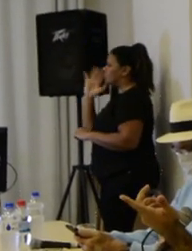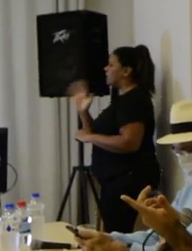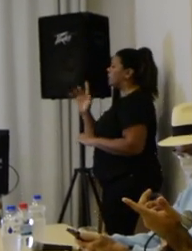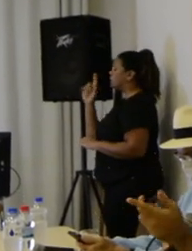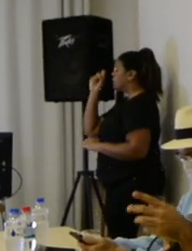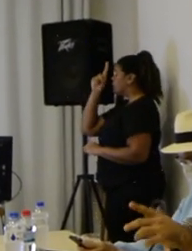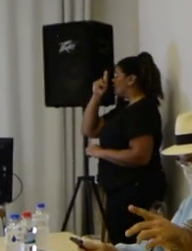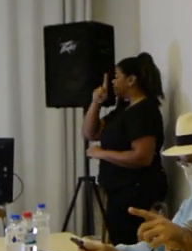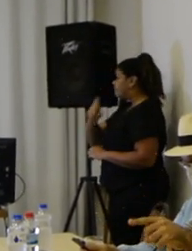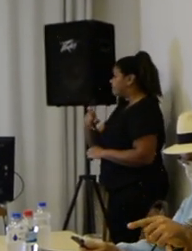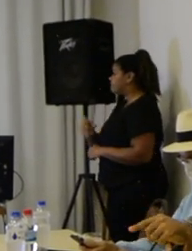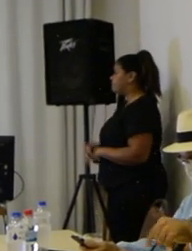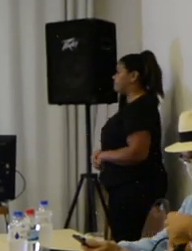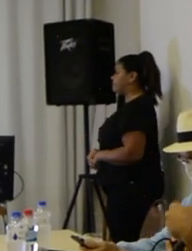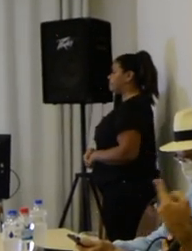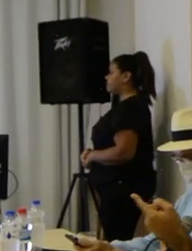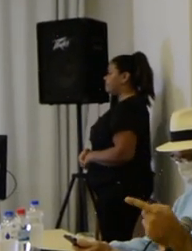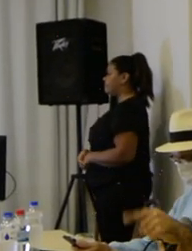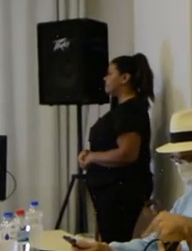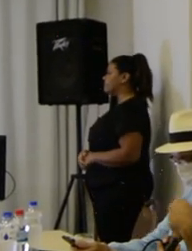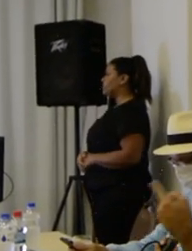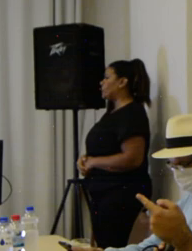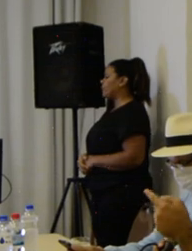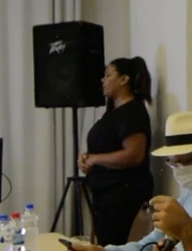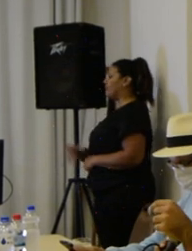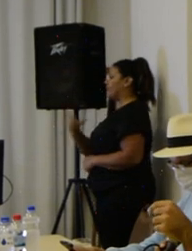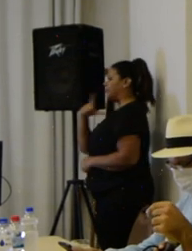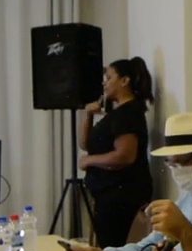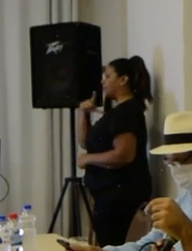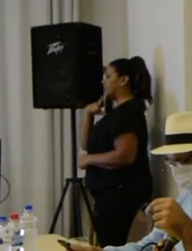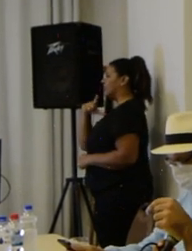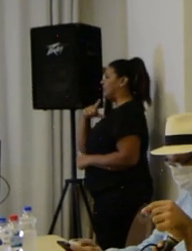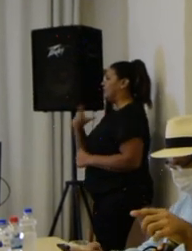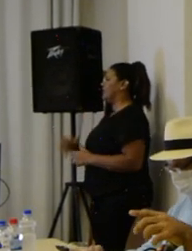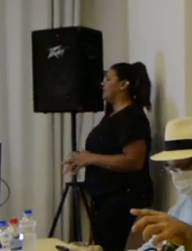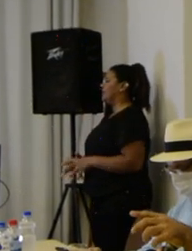eles têm em autuar, em notificar